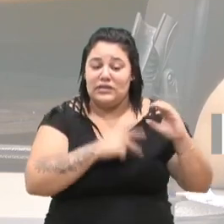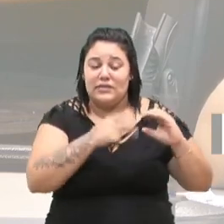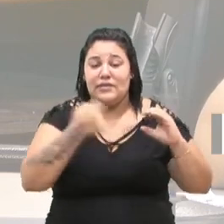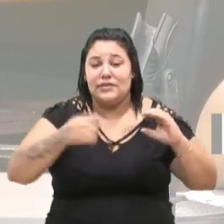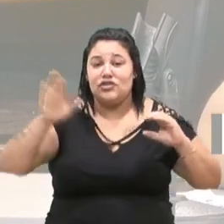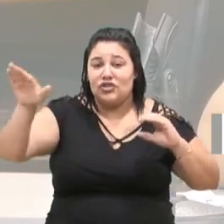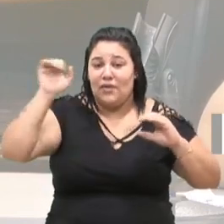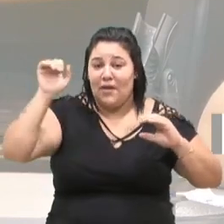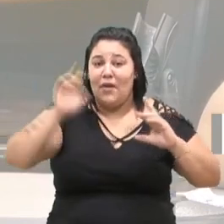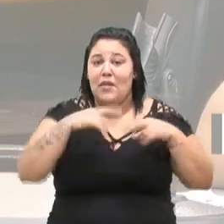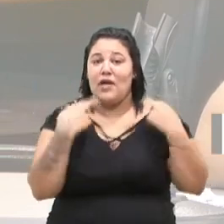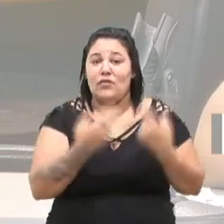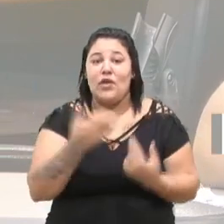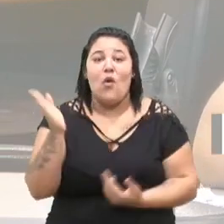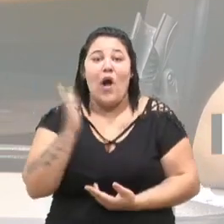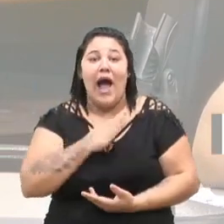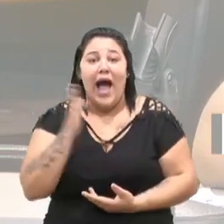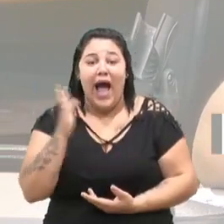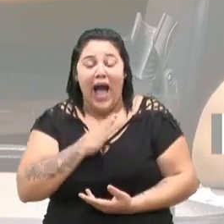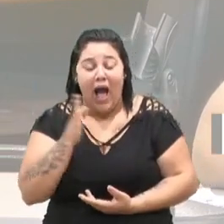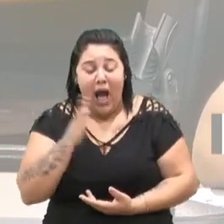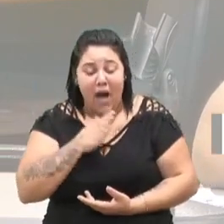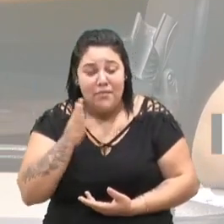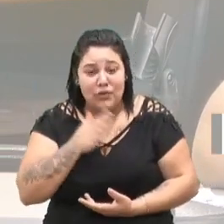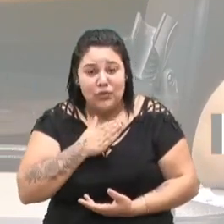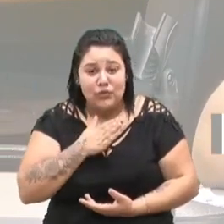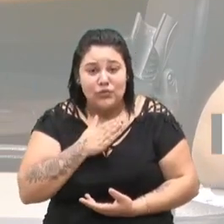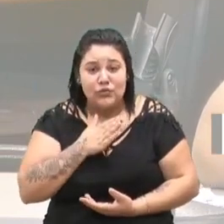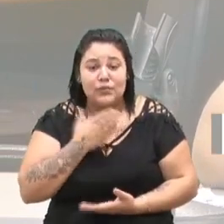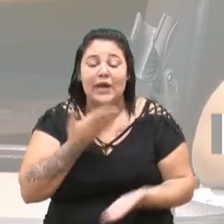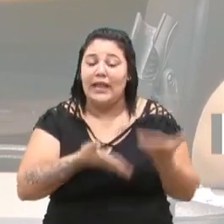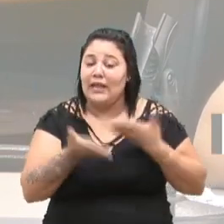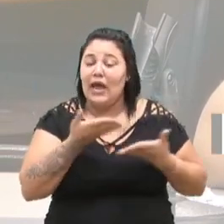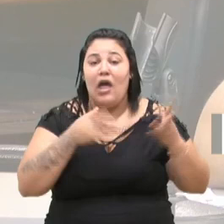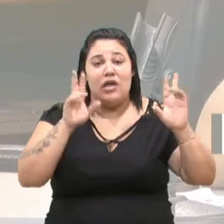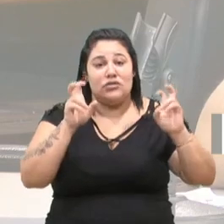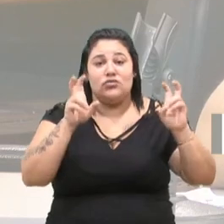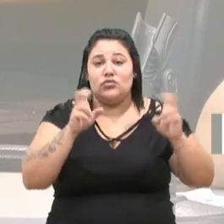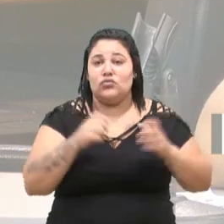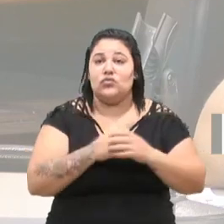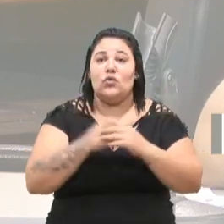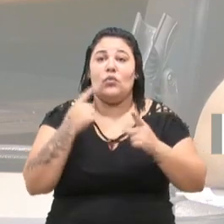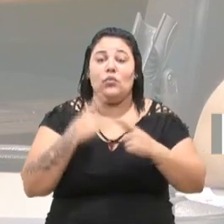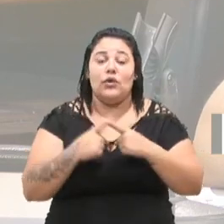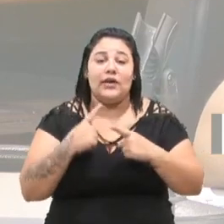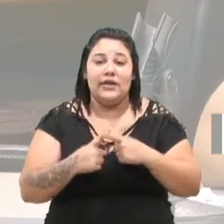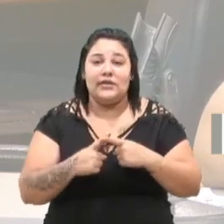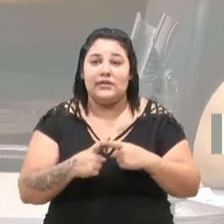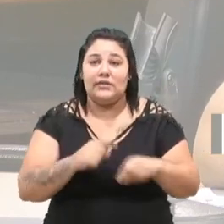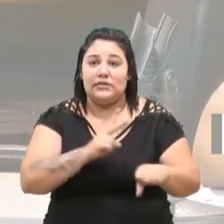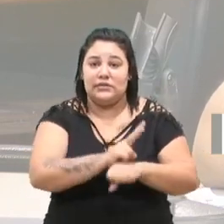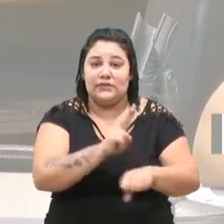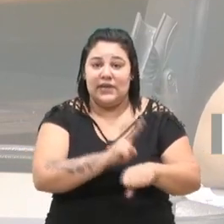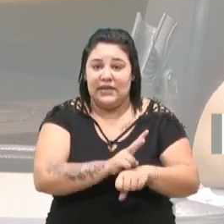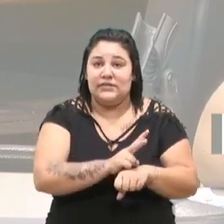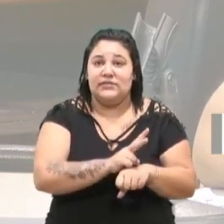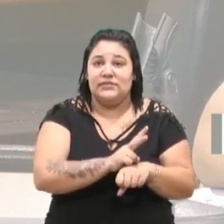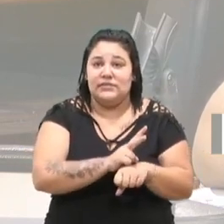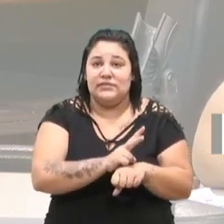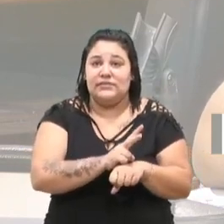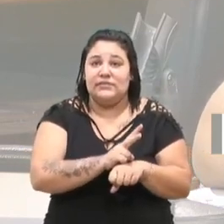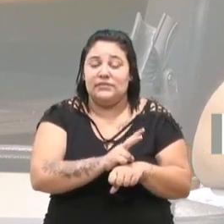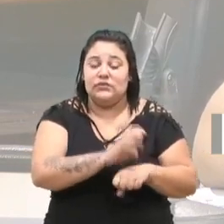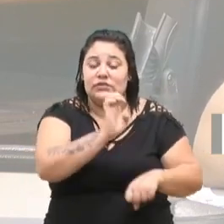reunião urgente para tratar desse assunto. Porque as vagas na rede, tanto estadual